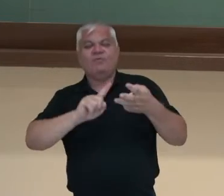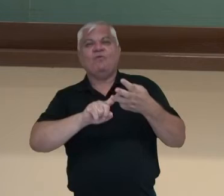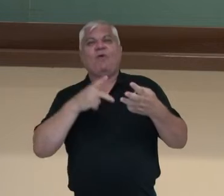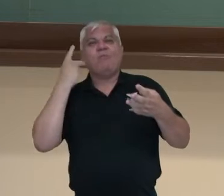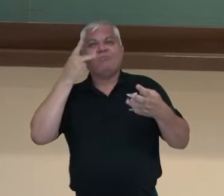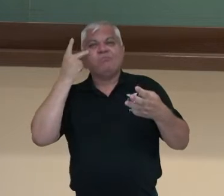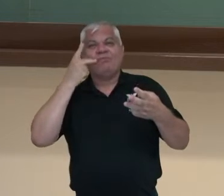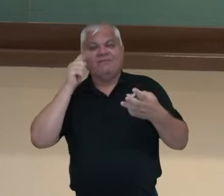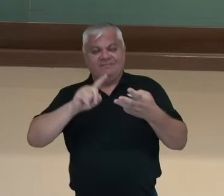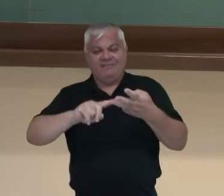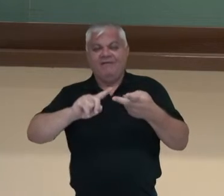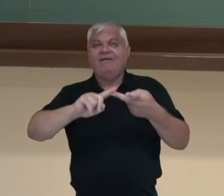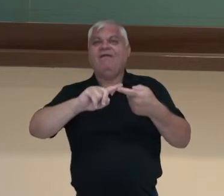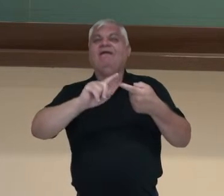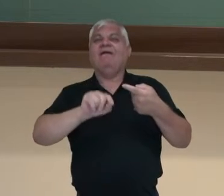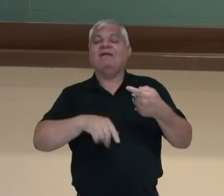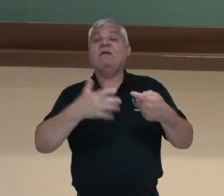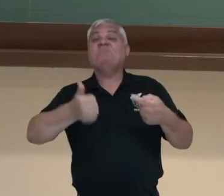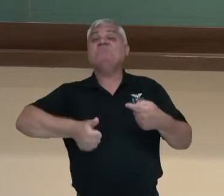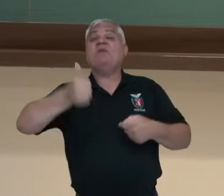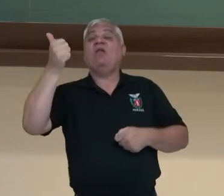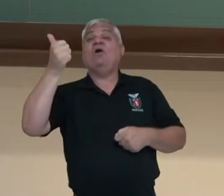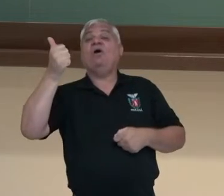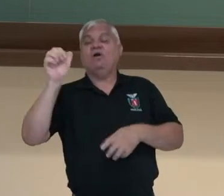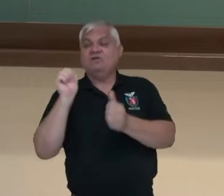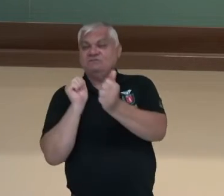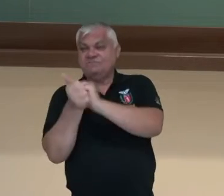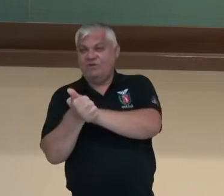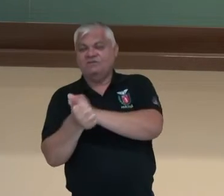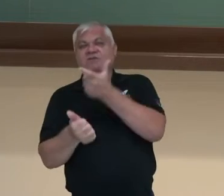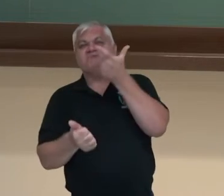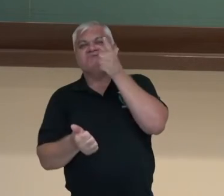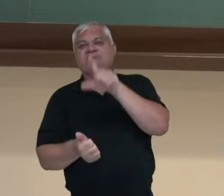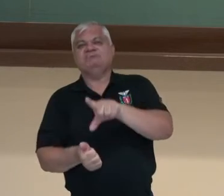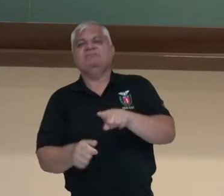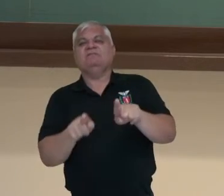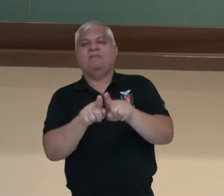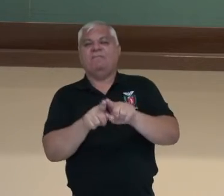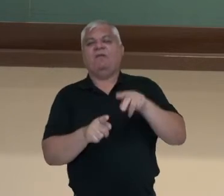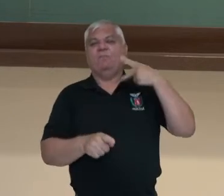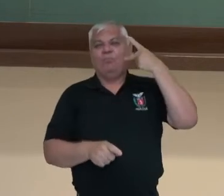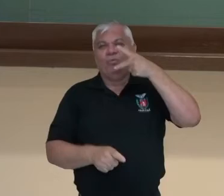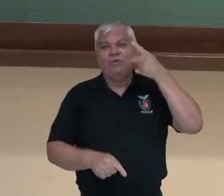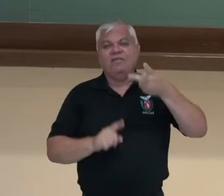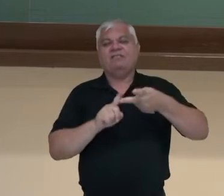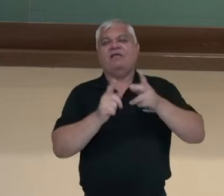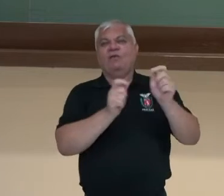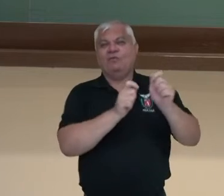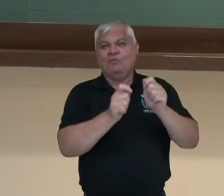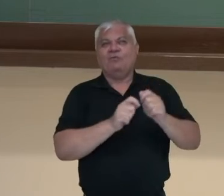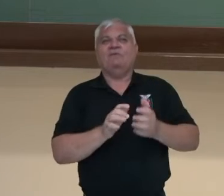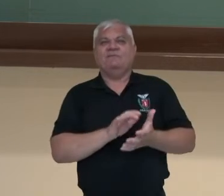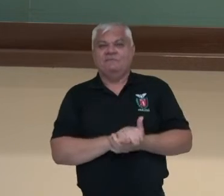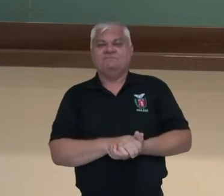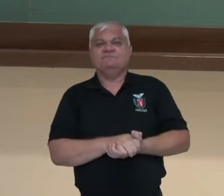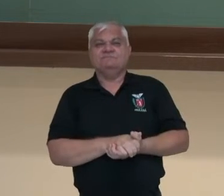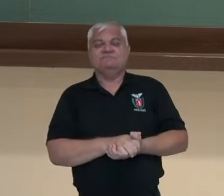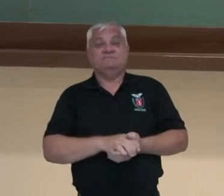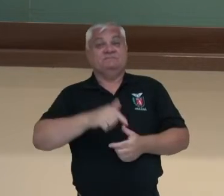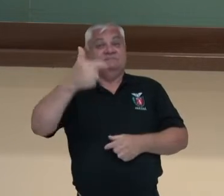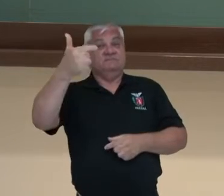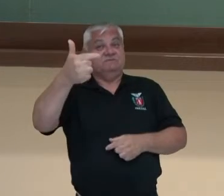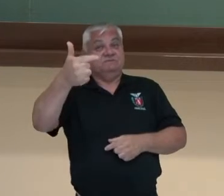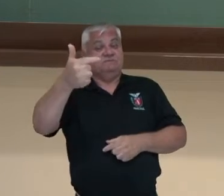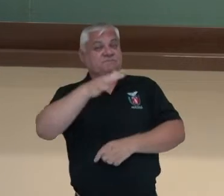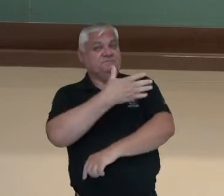tinha o esporte. Então, quem era melhor no esporte, achavam que era melhor politicamente, militarmente e economicamente. Então, vamos para o